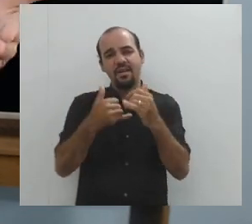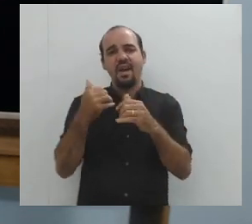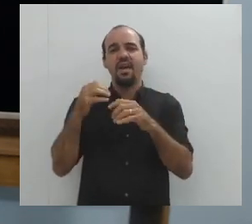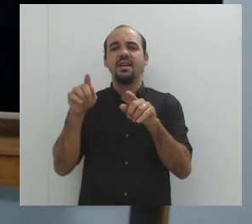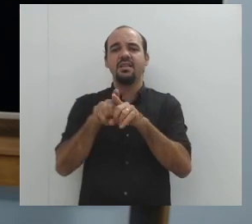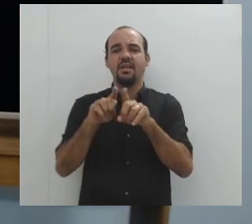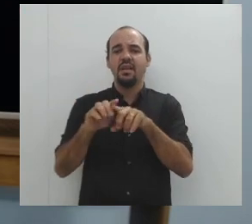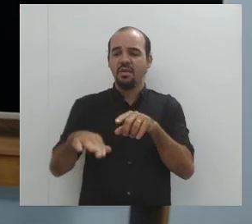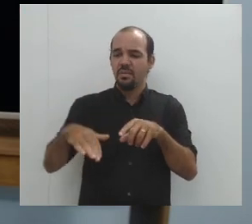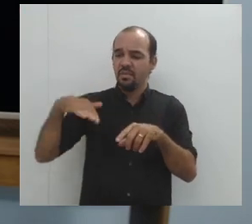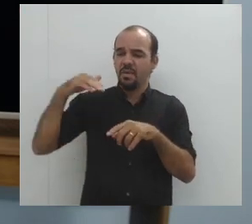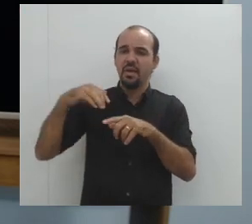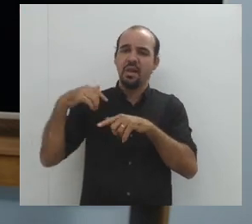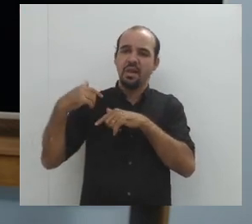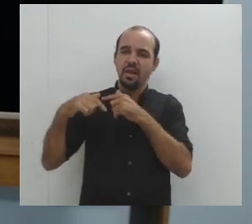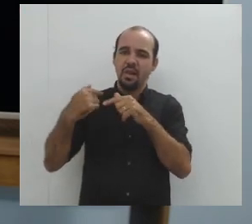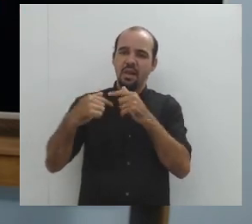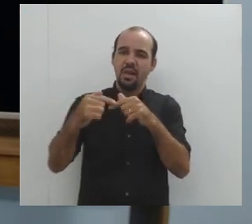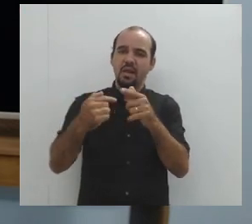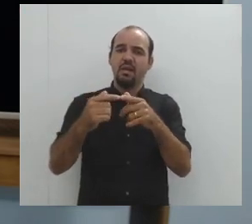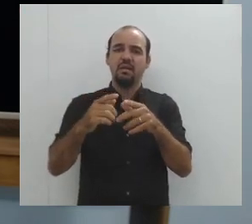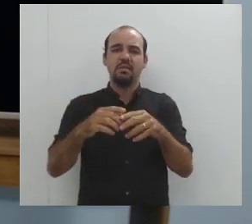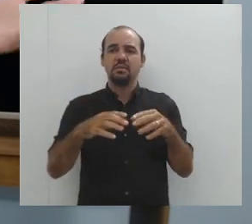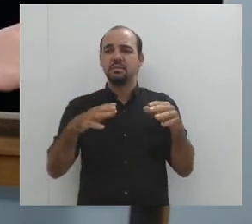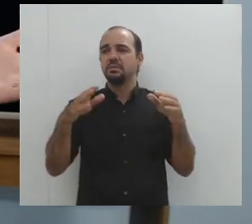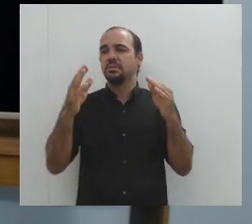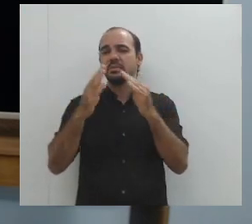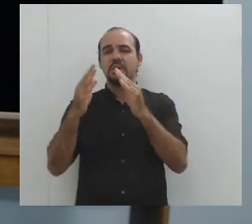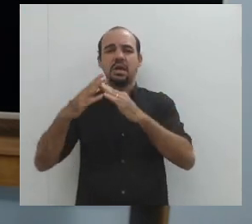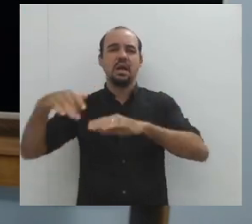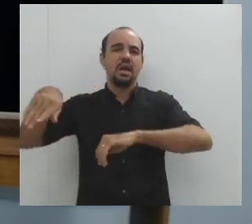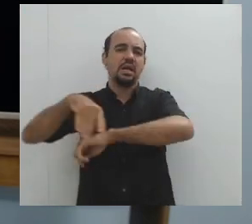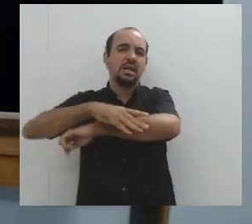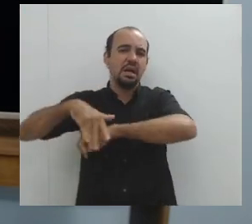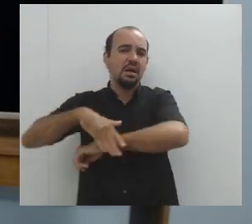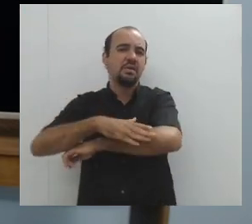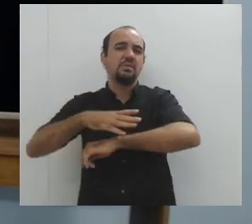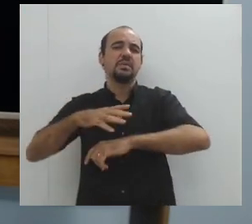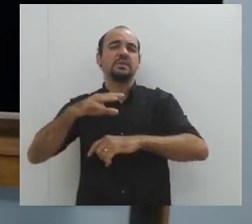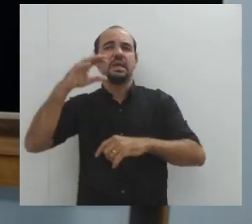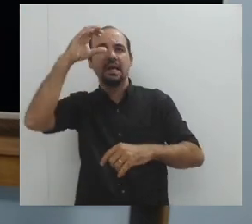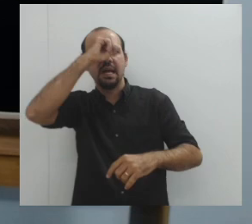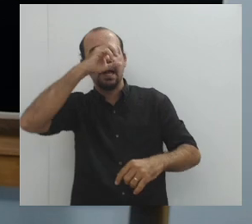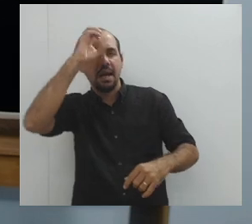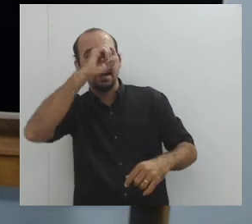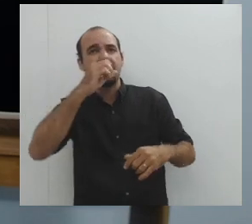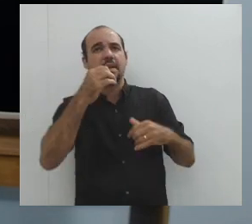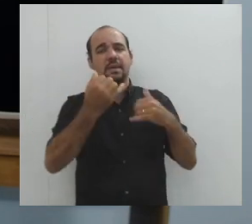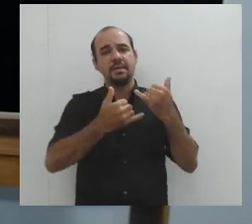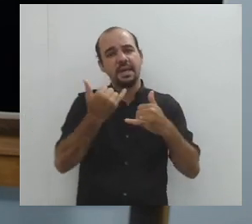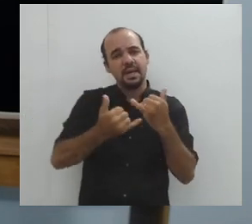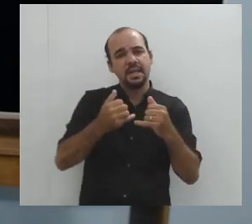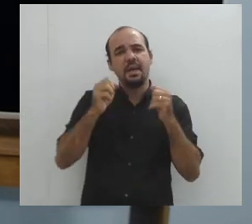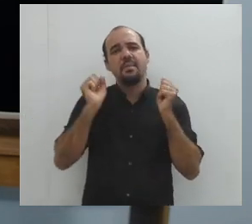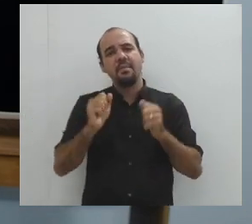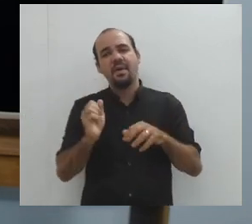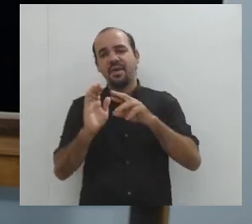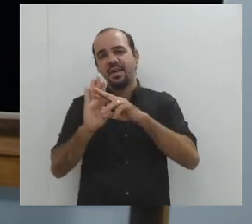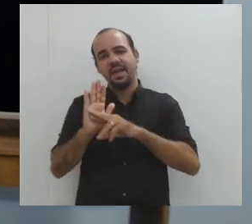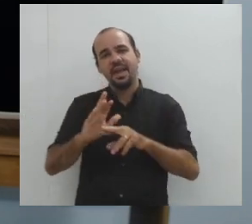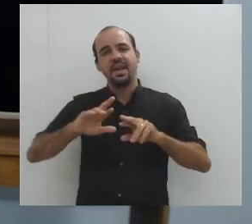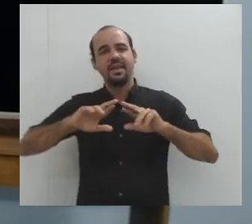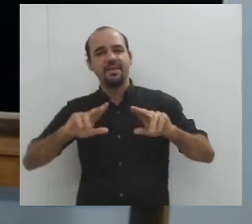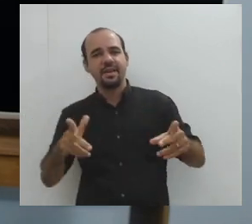isso quando vocês voltarem para os seus bairros, os seus amigos e falar, ó, aprendi isso, a gente pode fazer assim